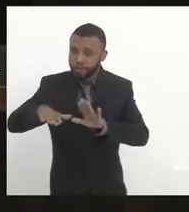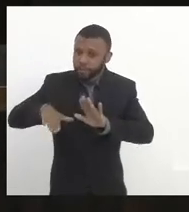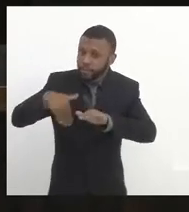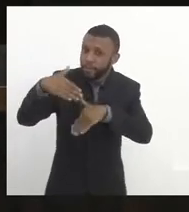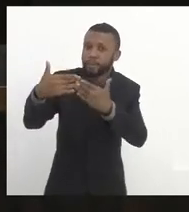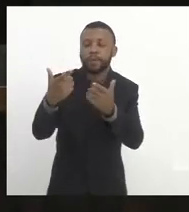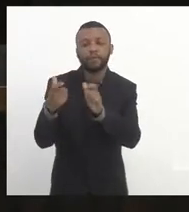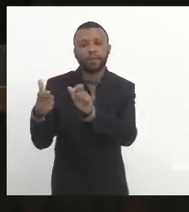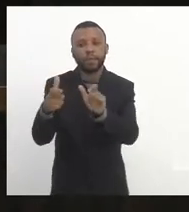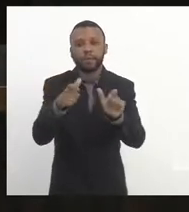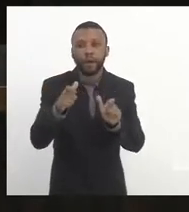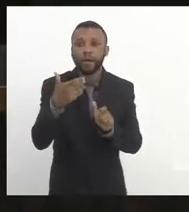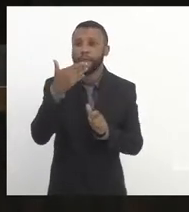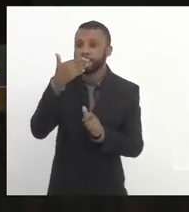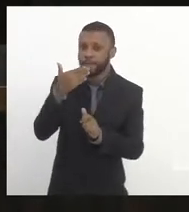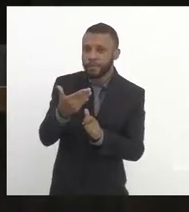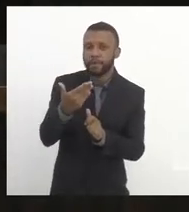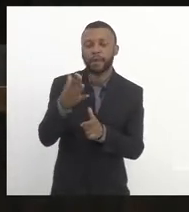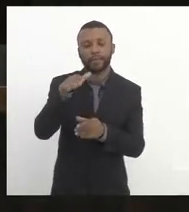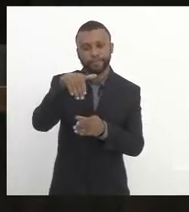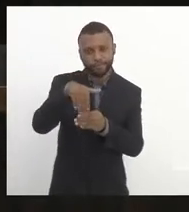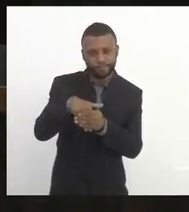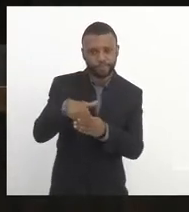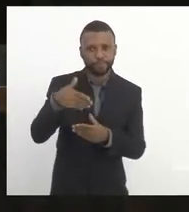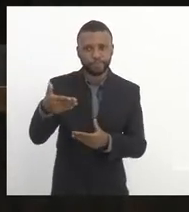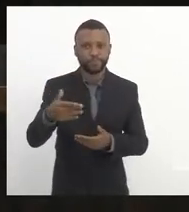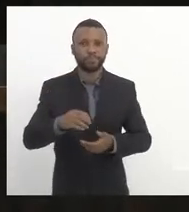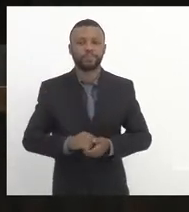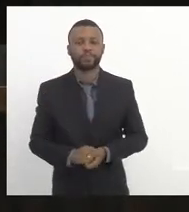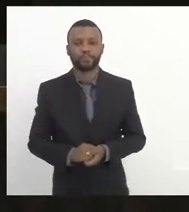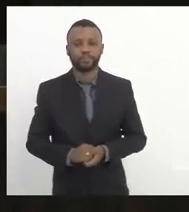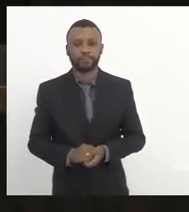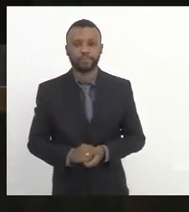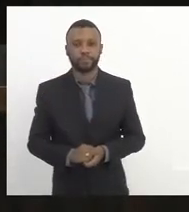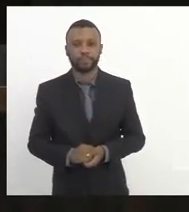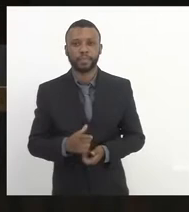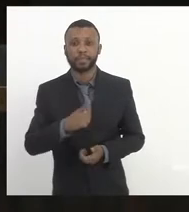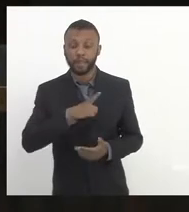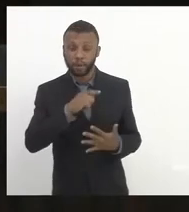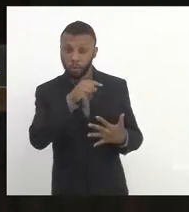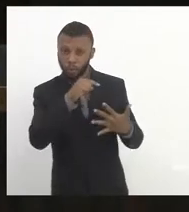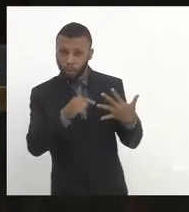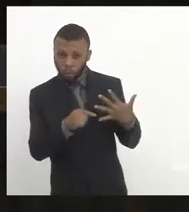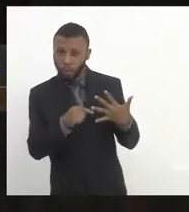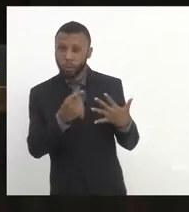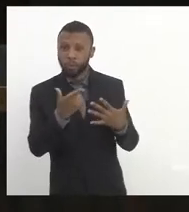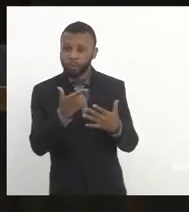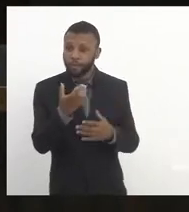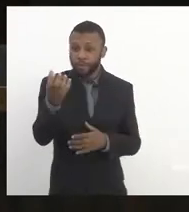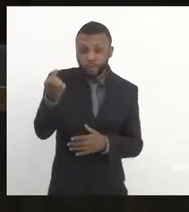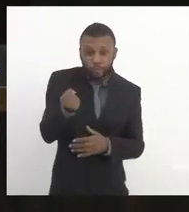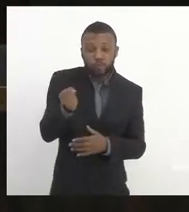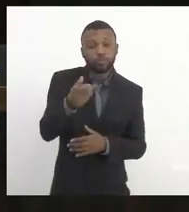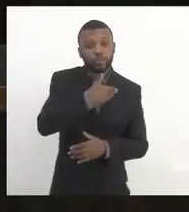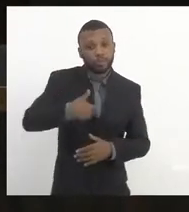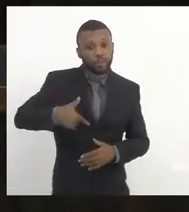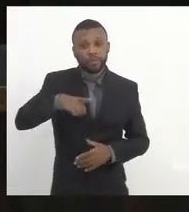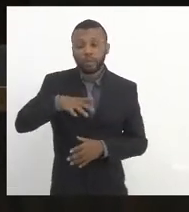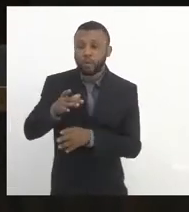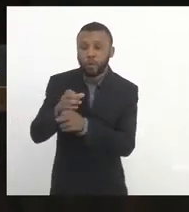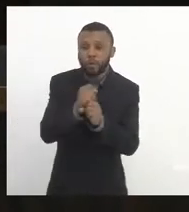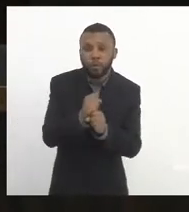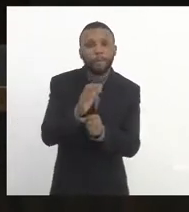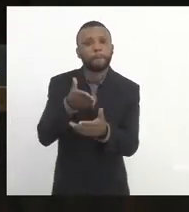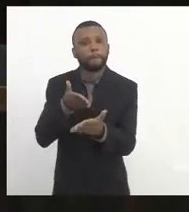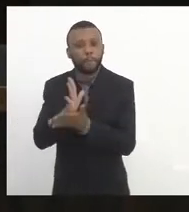emenda da Comissão de Constituição e Justiça. Tributação, com toda a arrecadação estadual, fiscalização dos tributos estaduais, favorável. E de orçamento, favorável. Relatores,